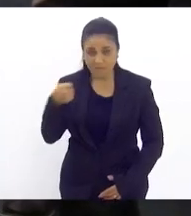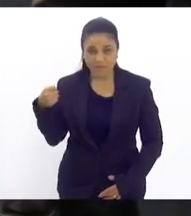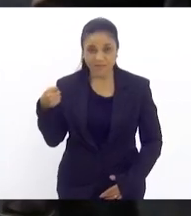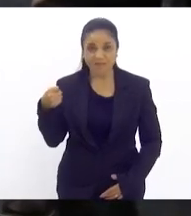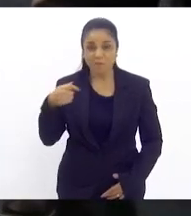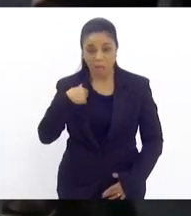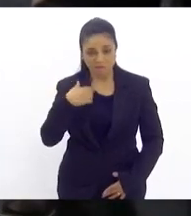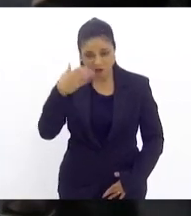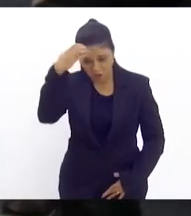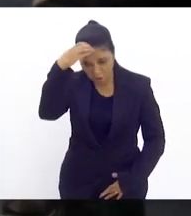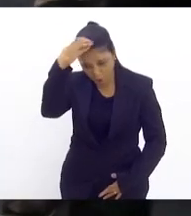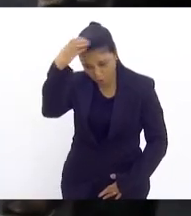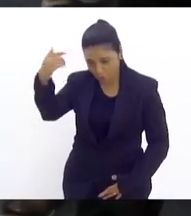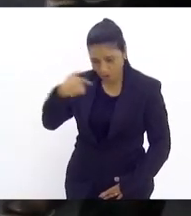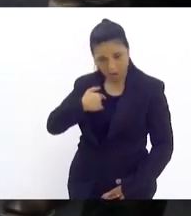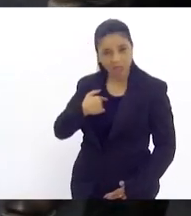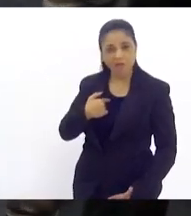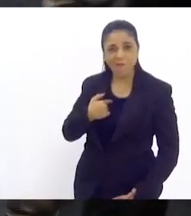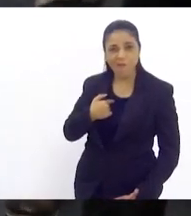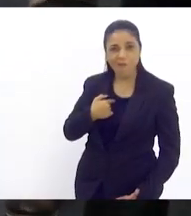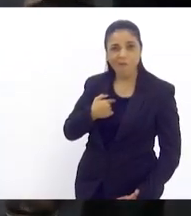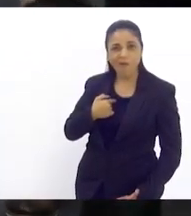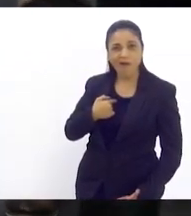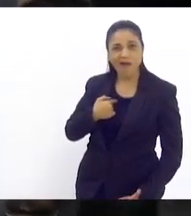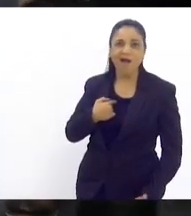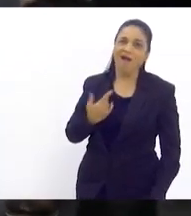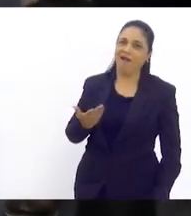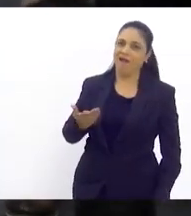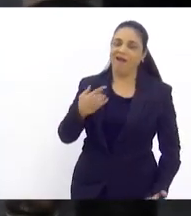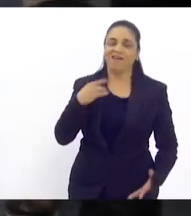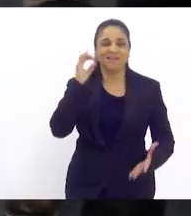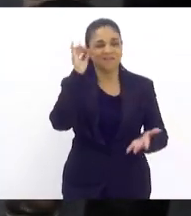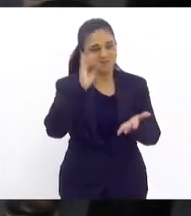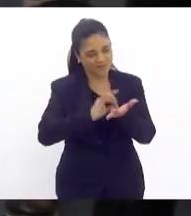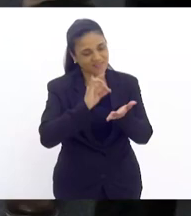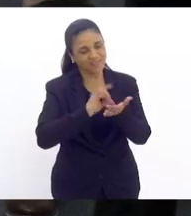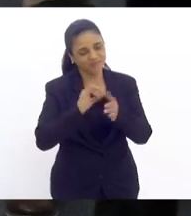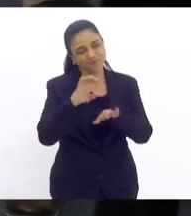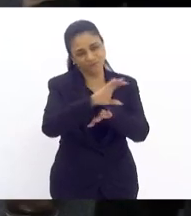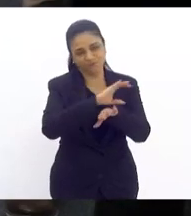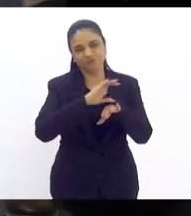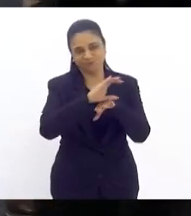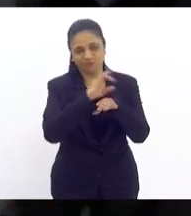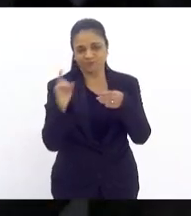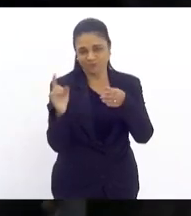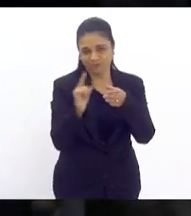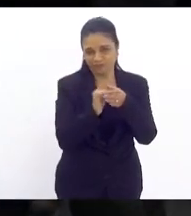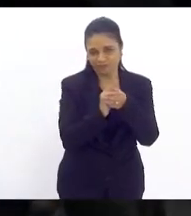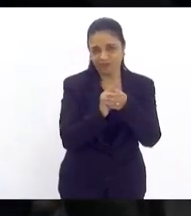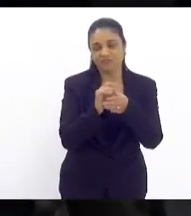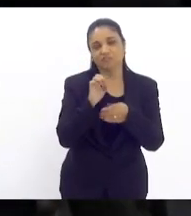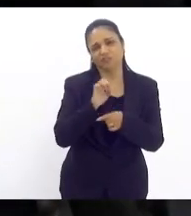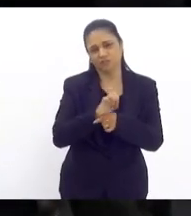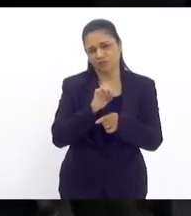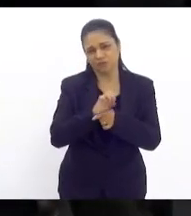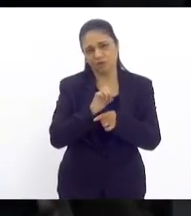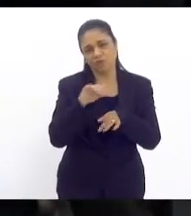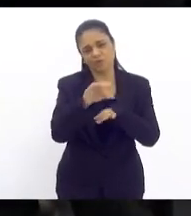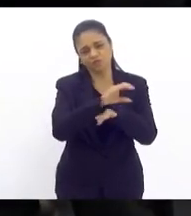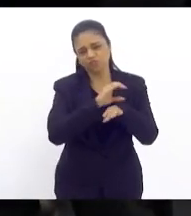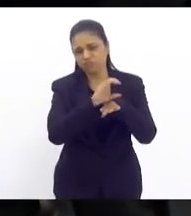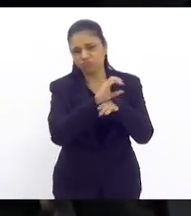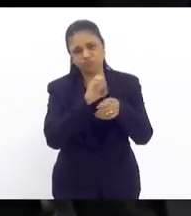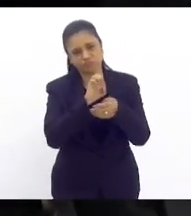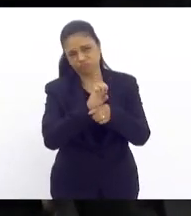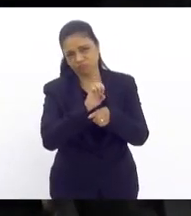culpa é que eu quero culpar Na verdade eu fui constituinte eu fui constituinte Estadual mas na constituição estadual